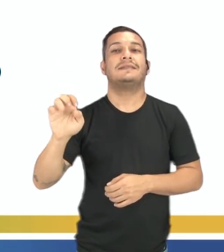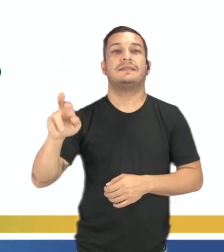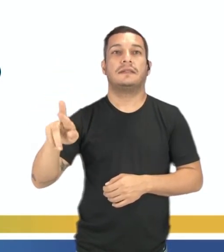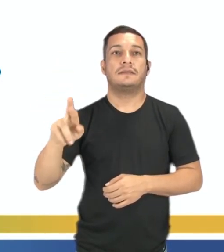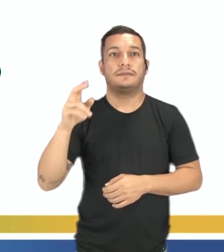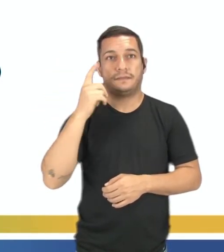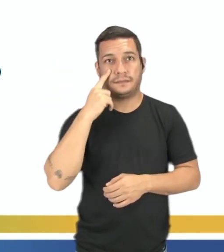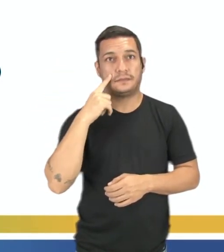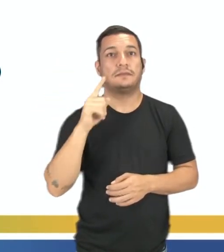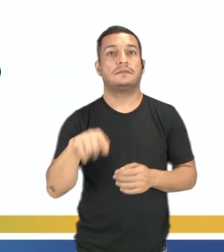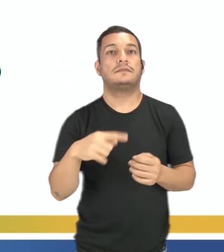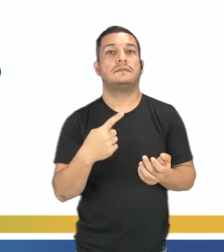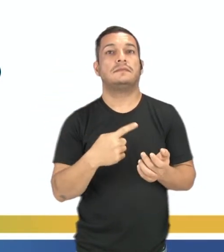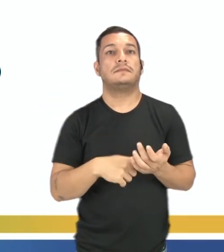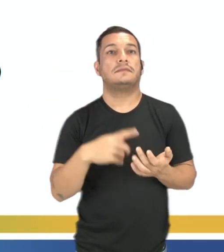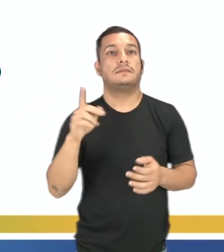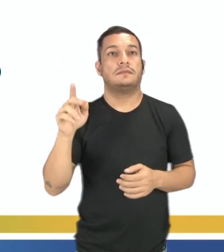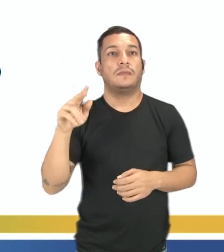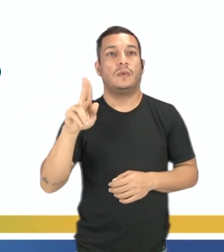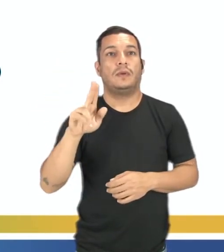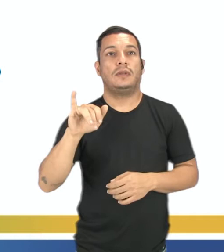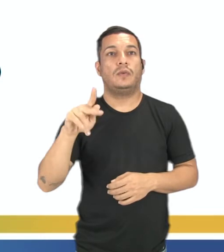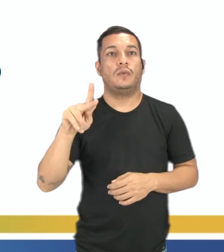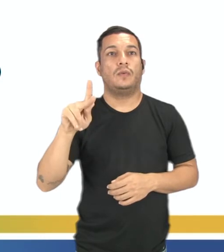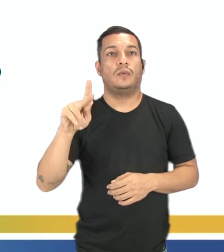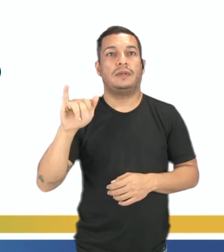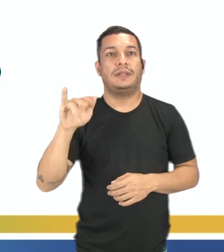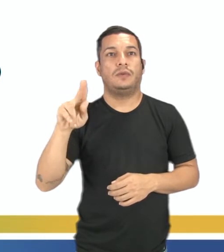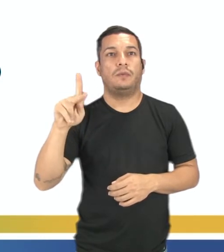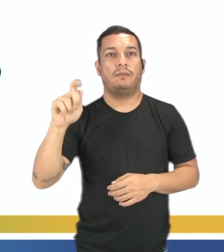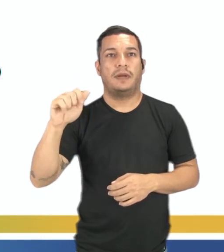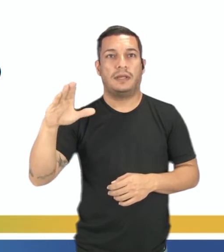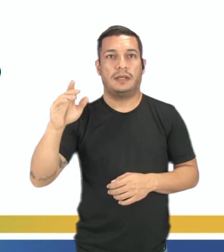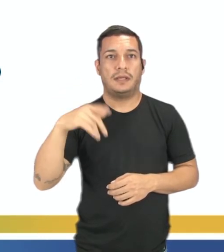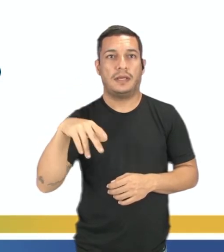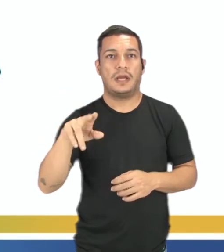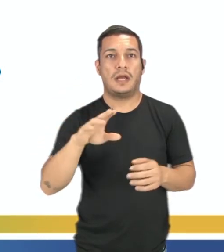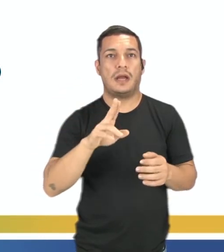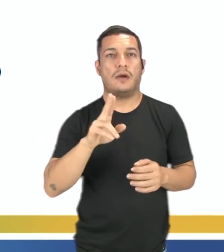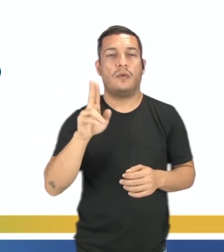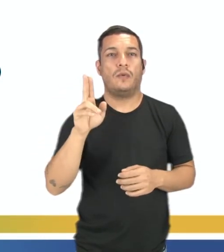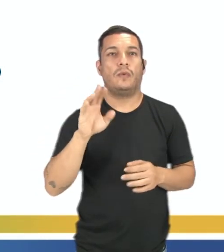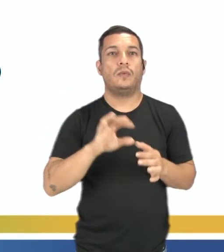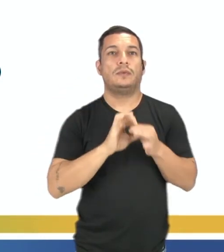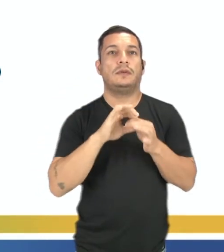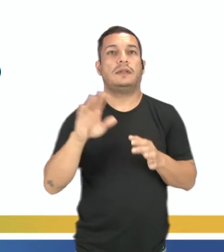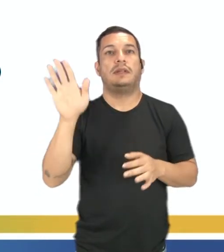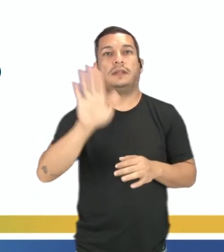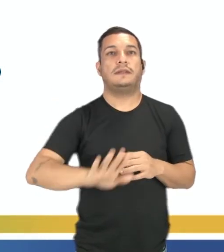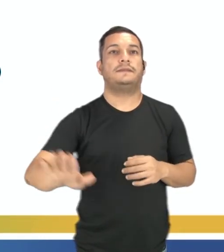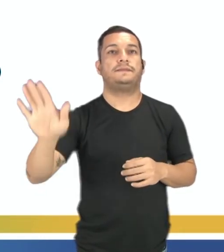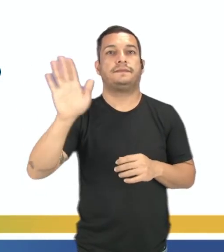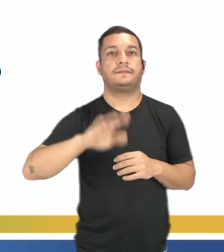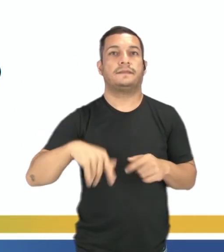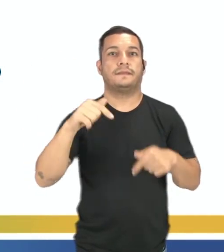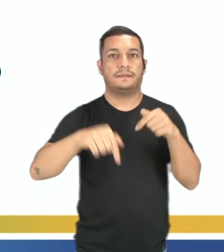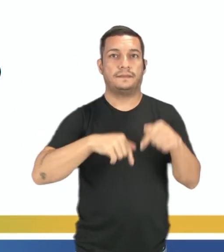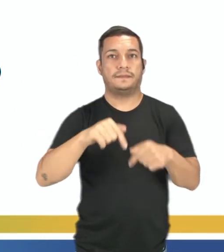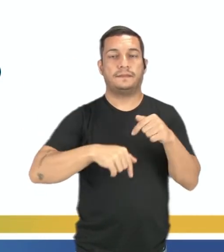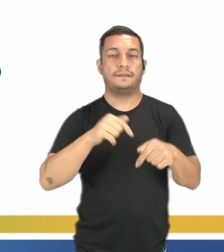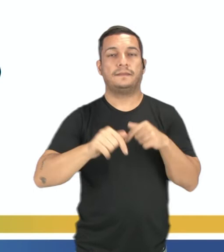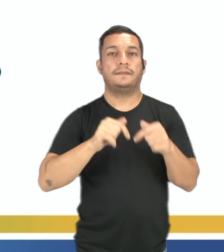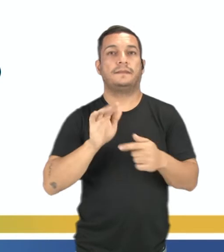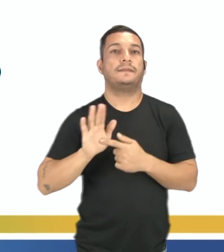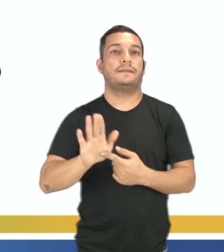este tá aí o pac que a união internacional da química pura e aplicada estabelece que a nomenclatura oficial dos